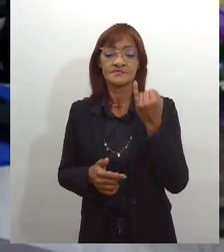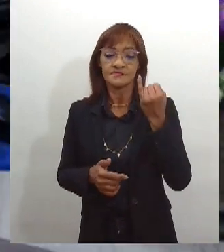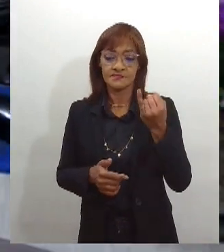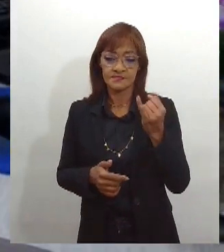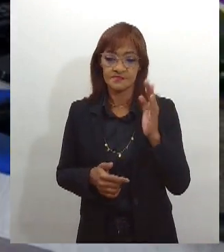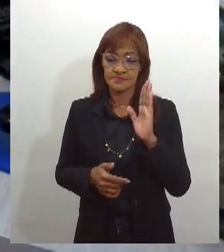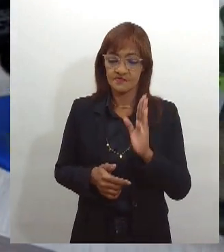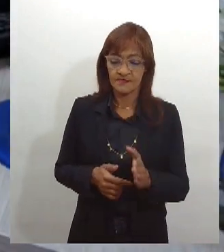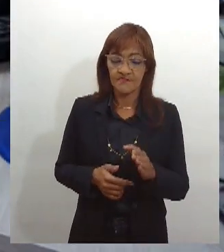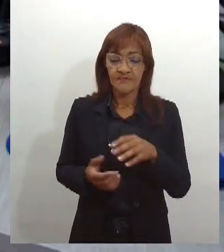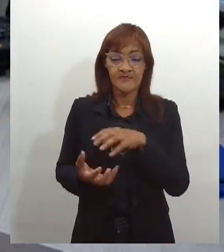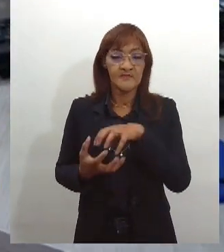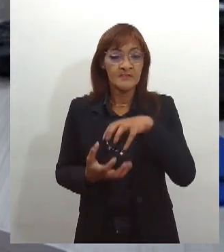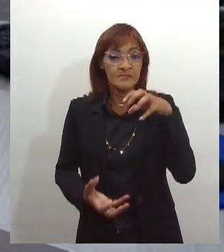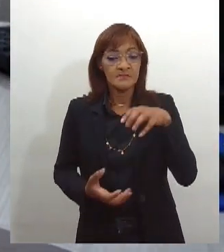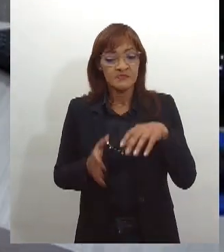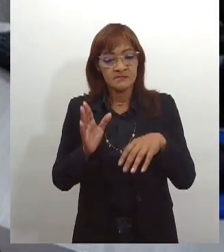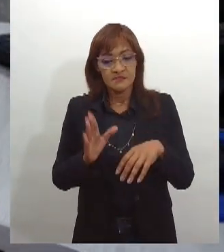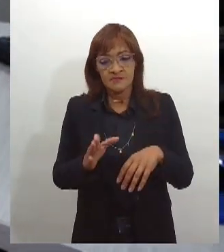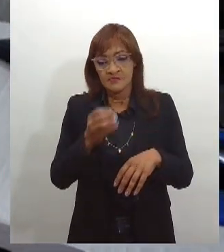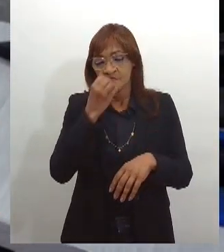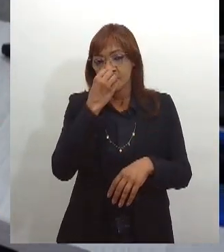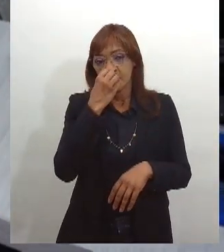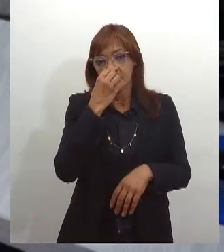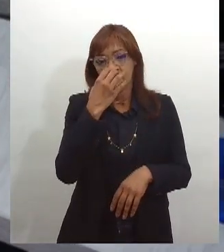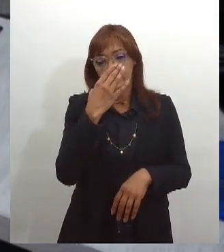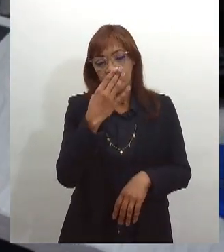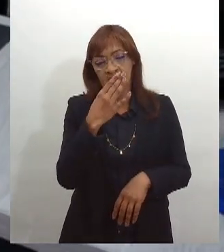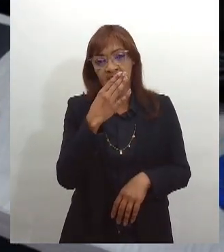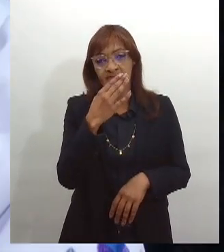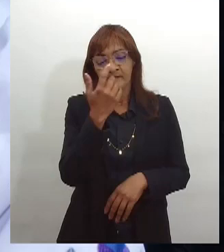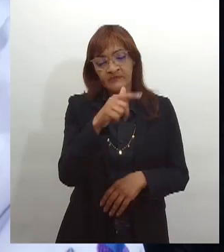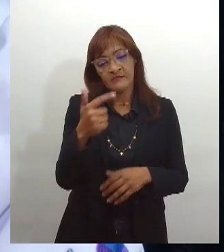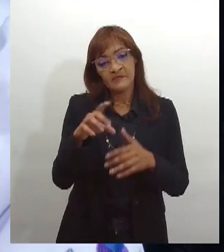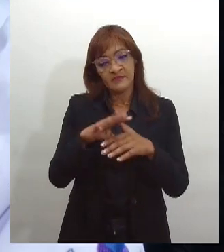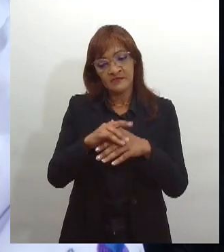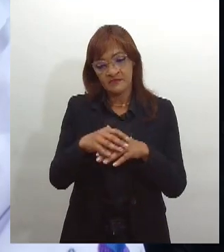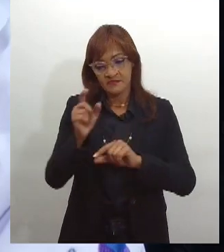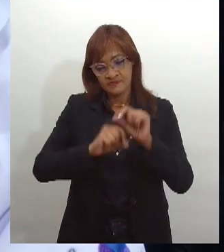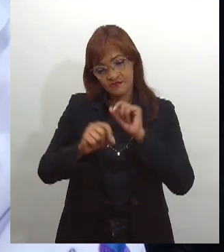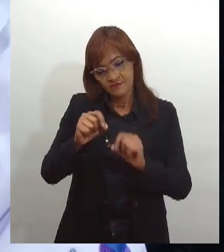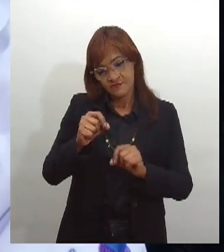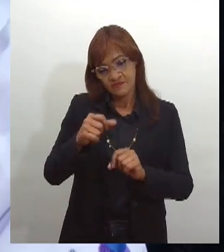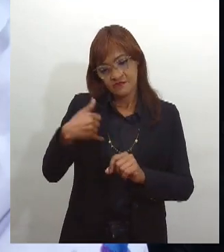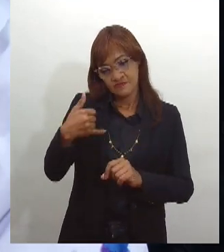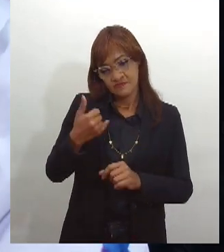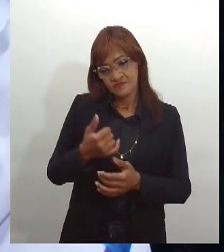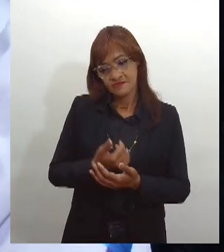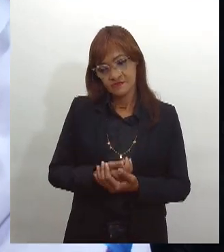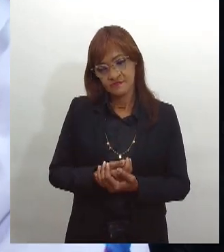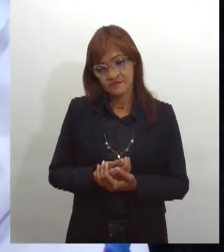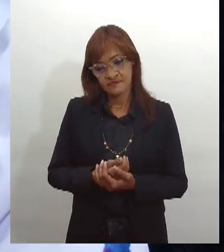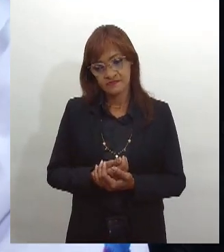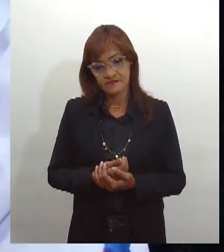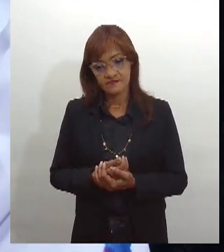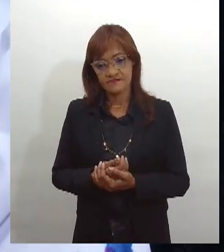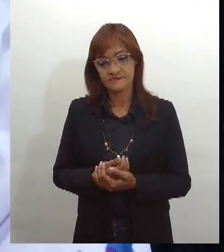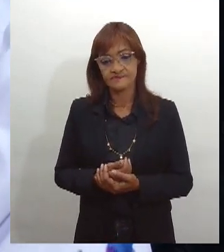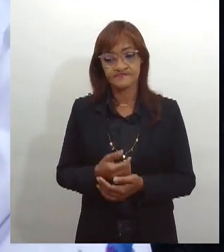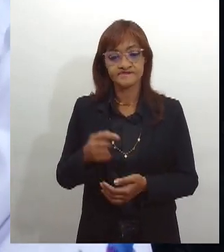ativo e na redução dos riscos de doenças relacionadas à idade. Aqui no país, como nós não envelhecemos com